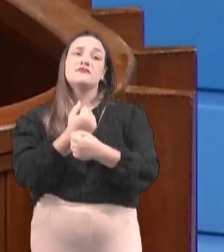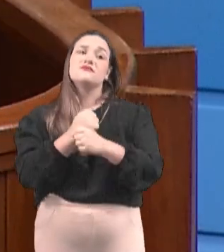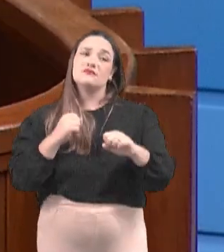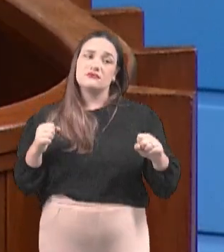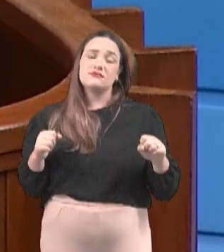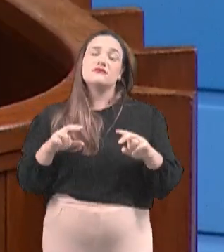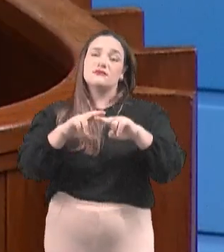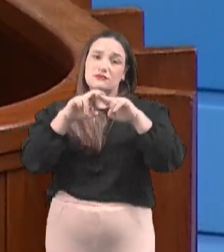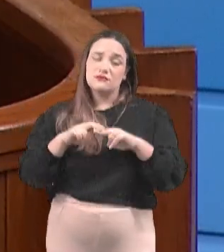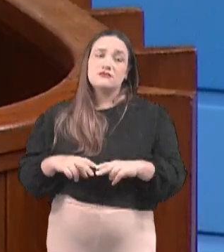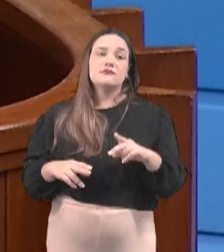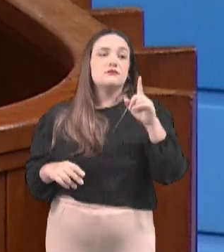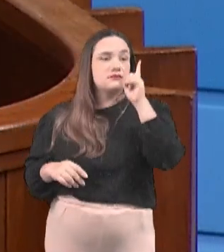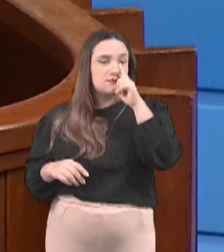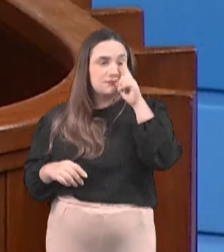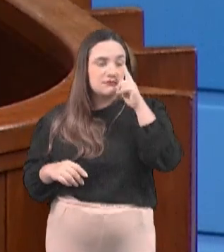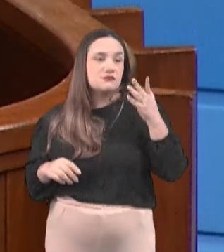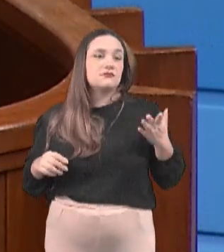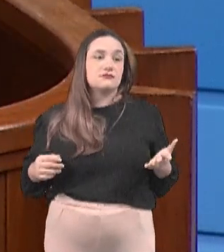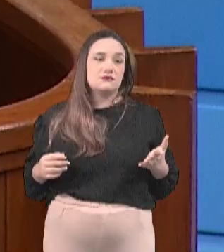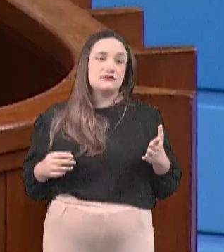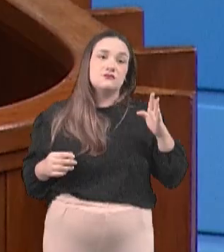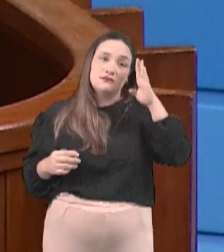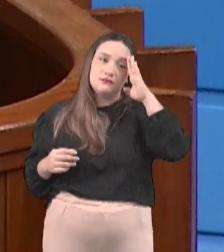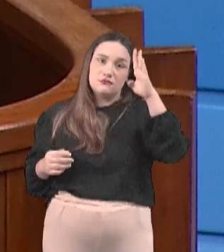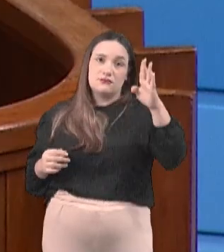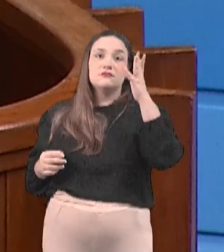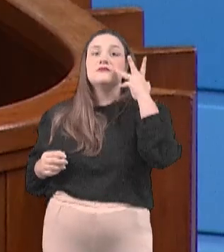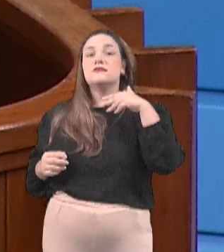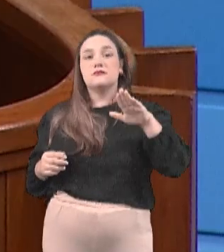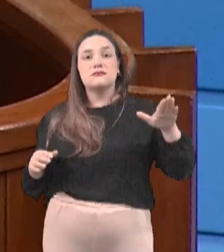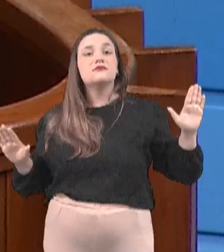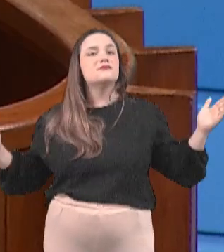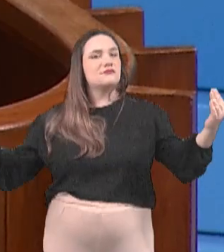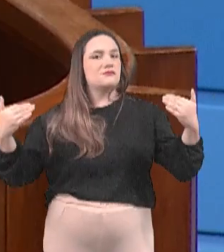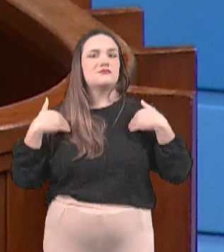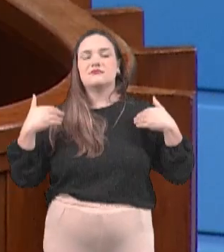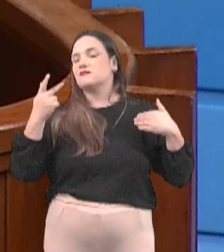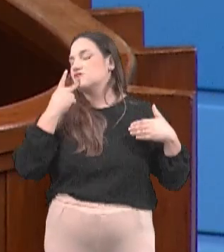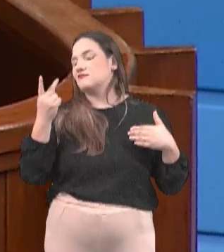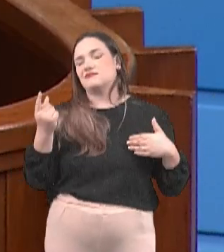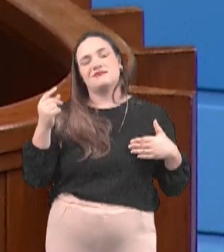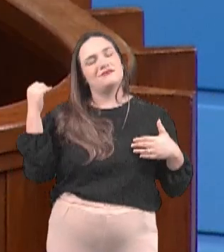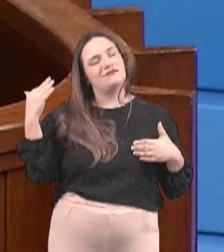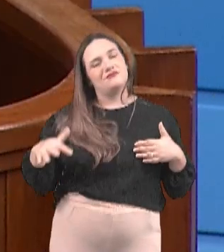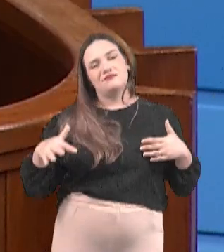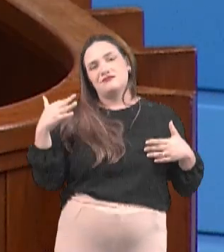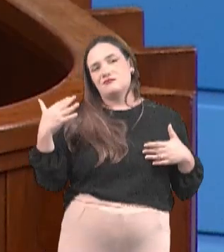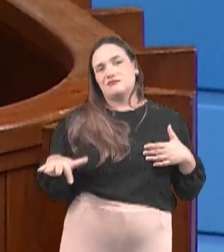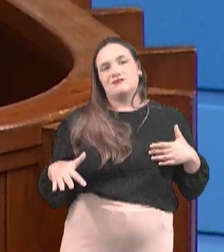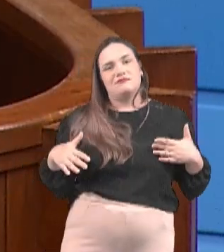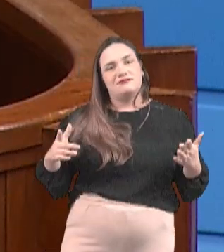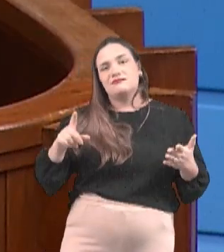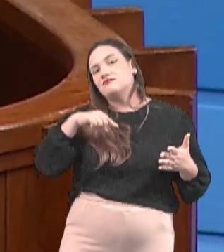as mães, sobretudo as mães de criança autista, têm falado que é muito caro conseguir um laudo. Ou seja,